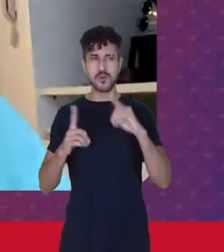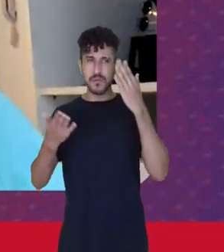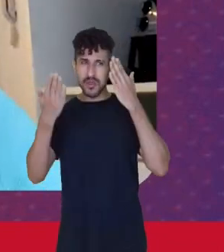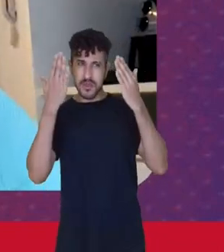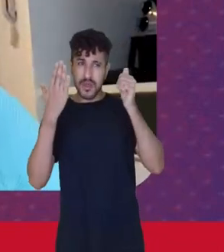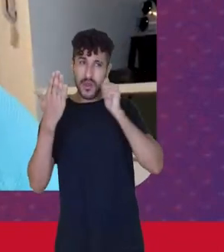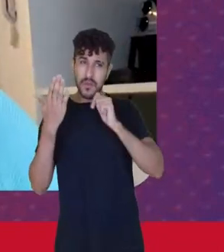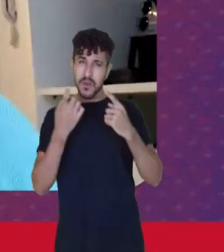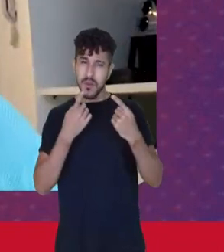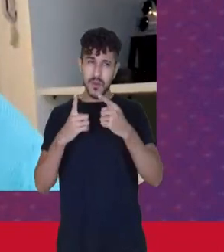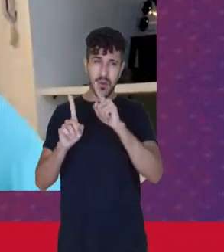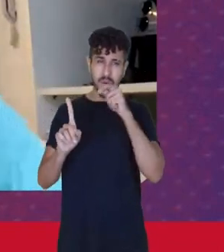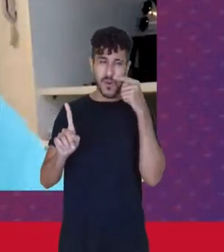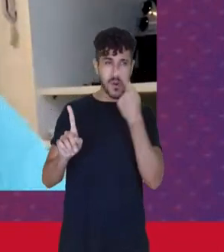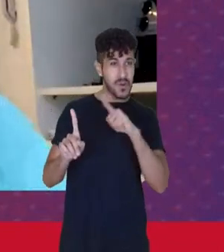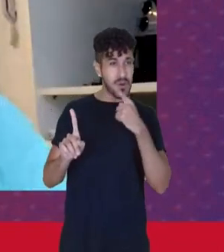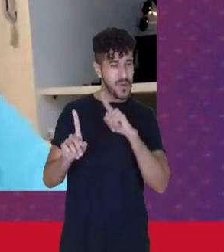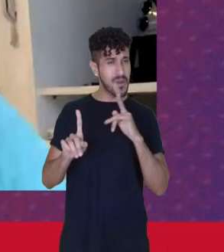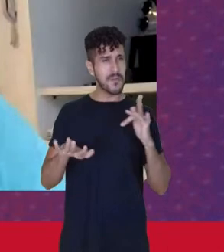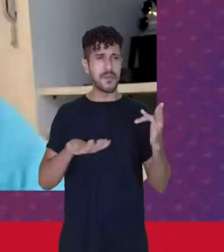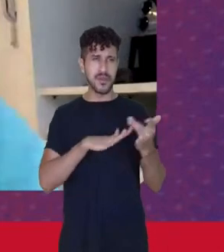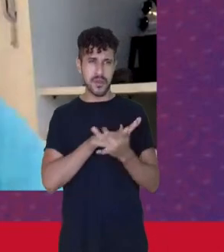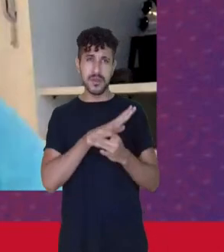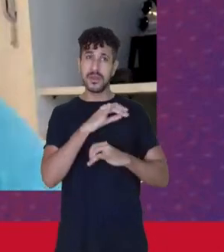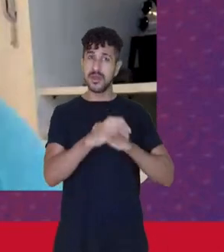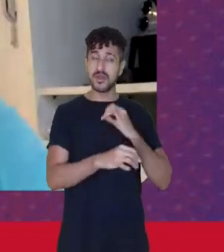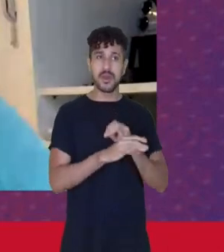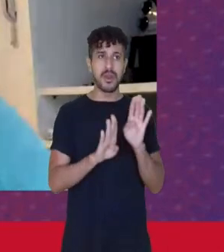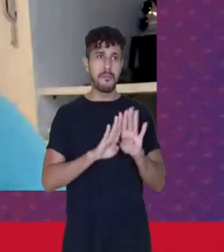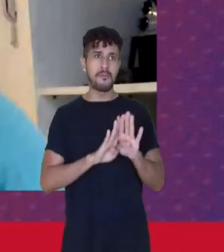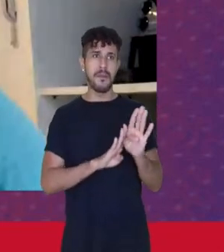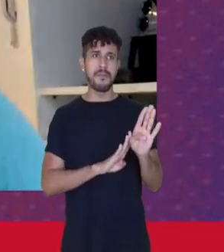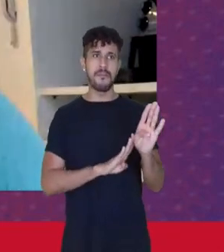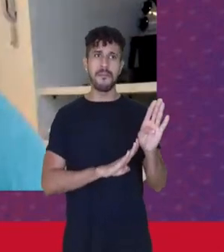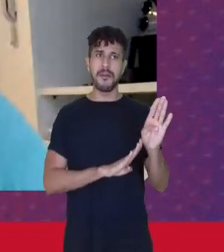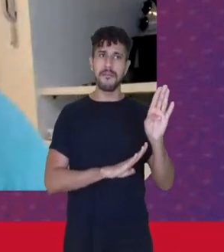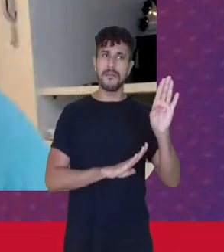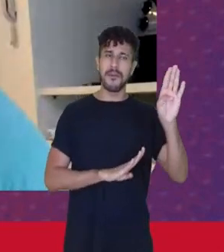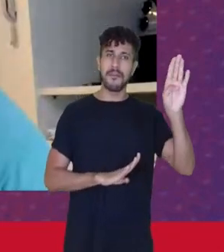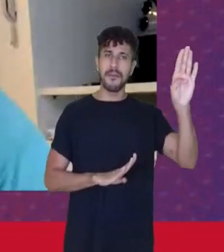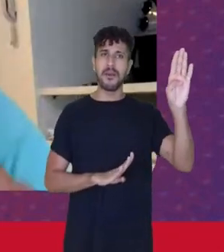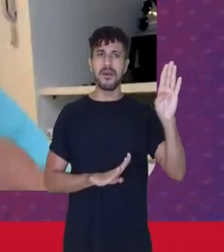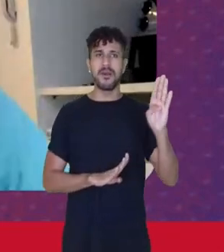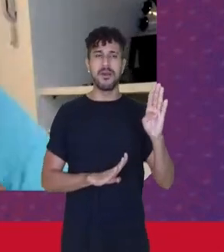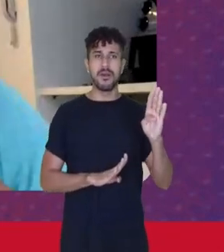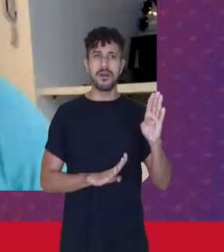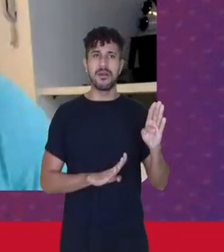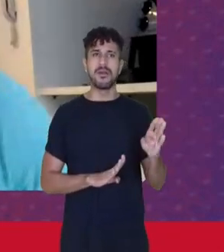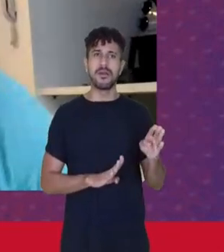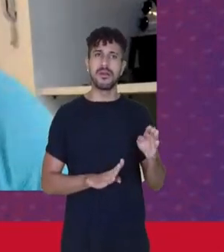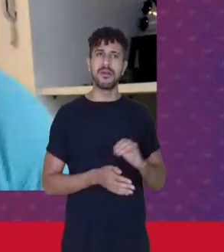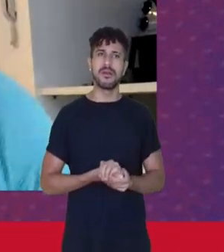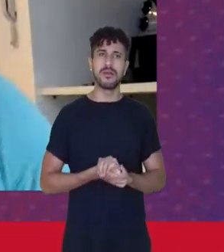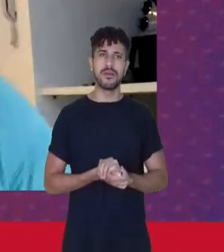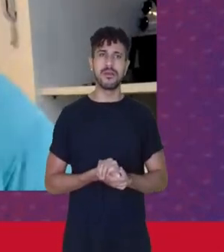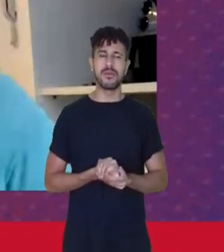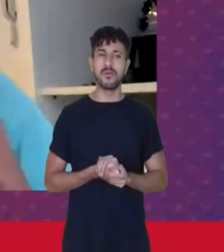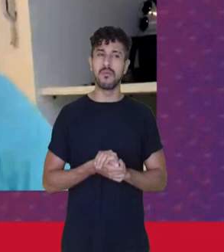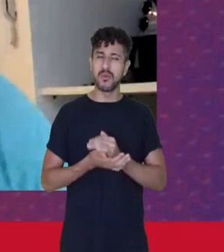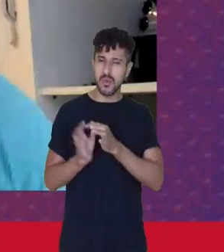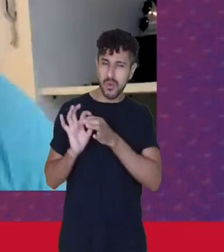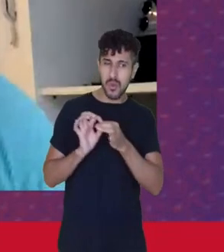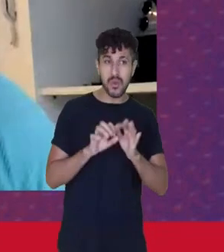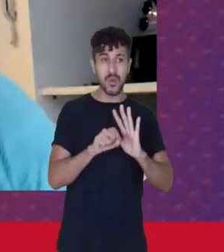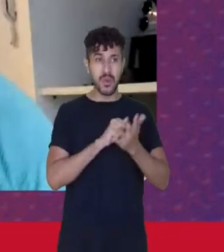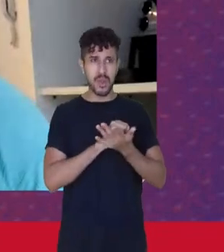tal contra a mulher nas redes sociais, na internet, só cresceu. Né? Inclusive, com a pandemia,